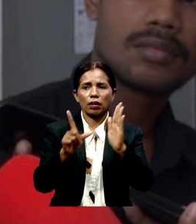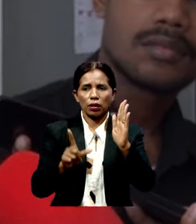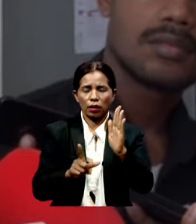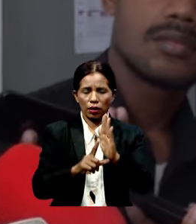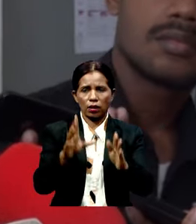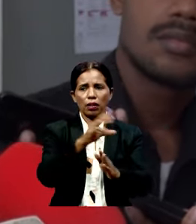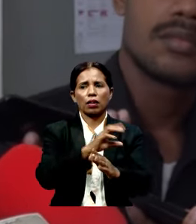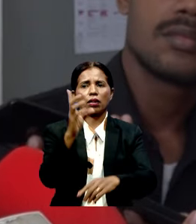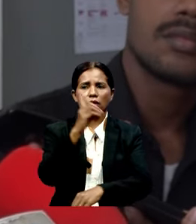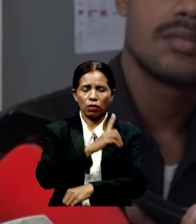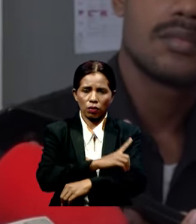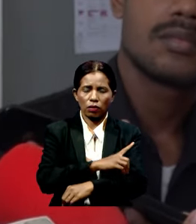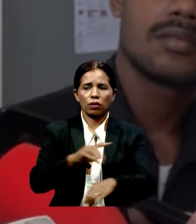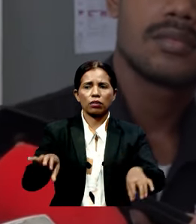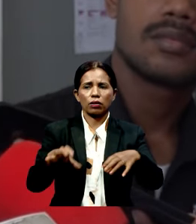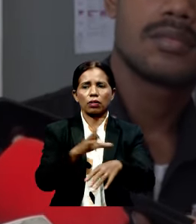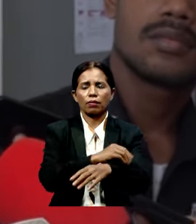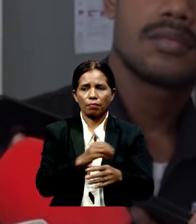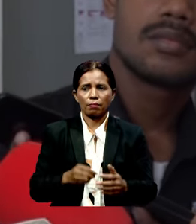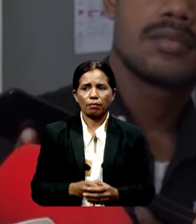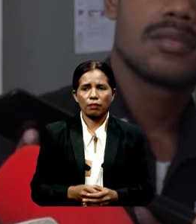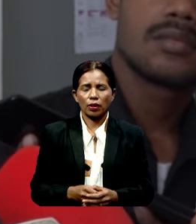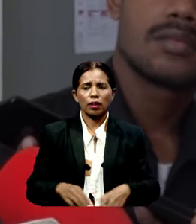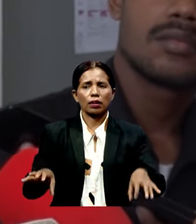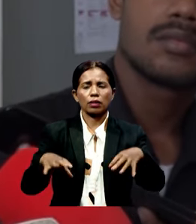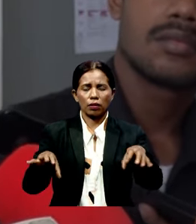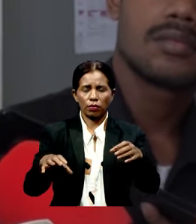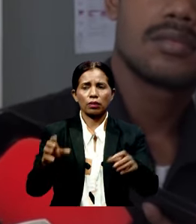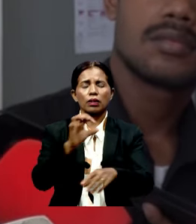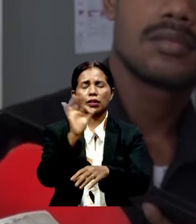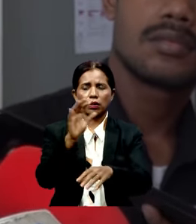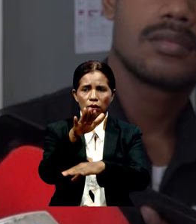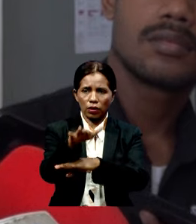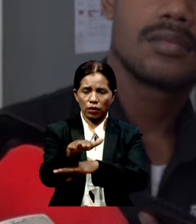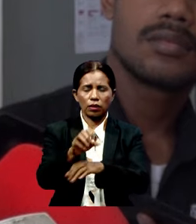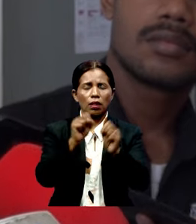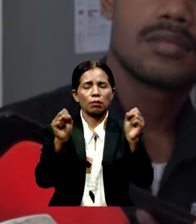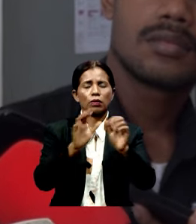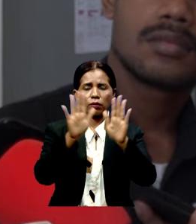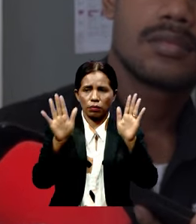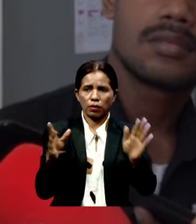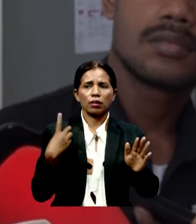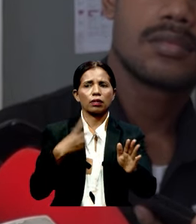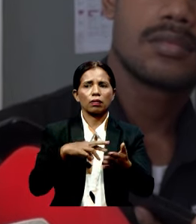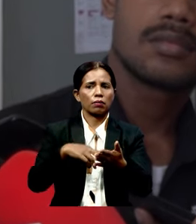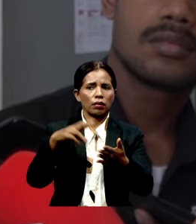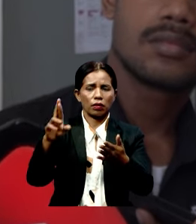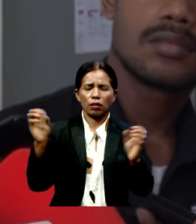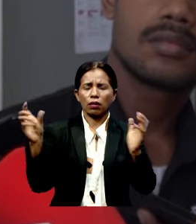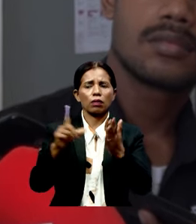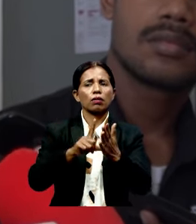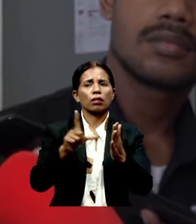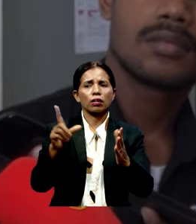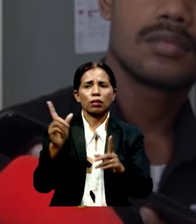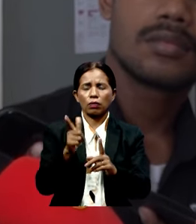utis lorong serviço hari kerja ne bek si simu hier sexta lorai sábado domingo tamba bela conceder segunda ta prova ne la contra lei da ne